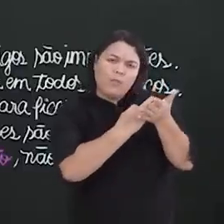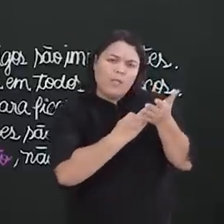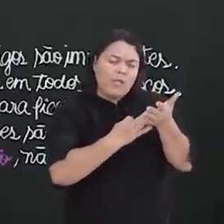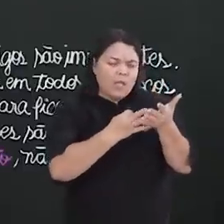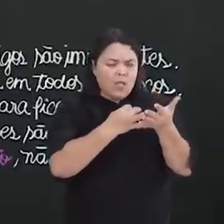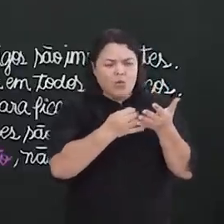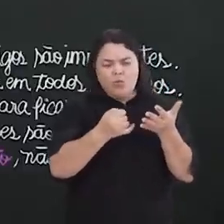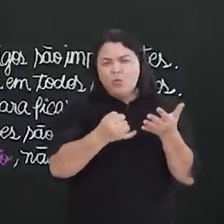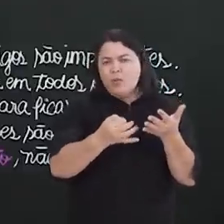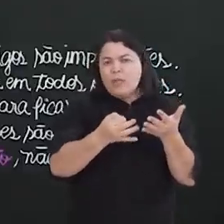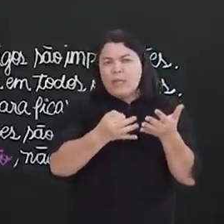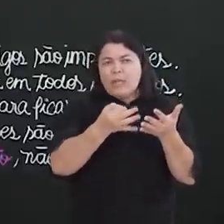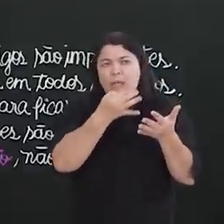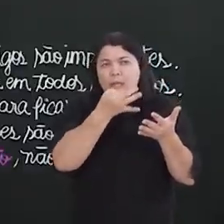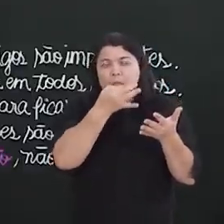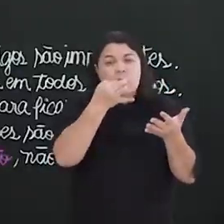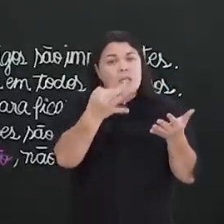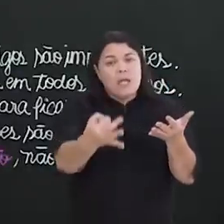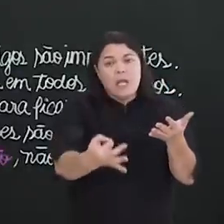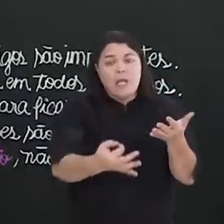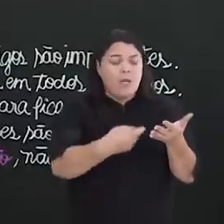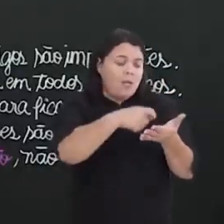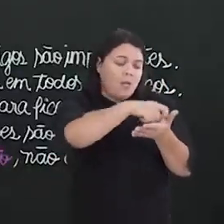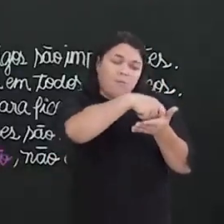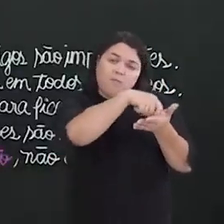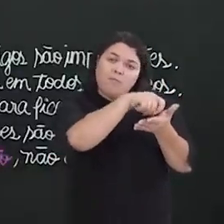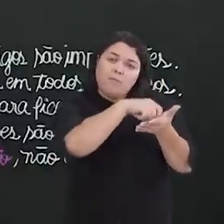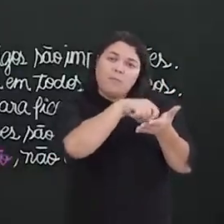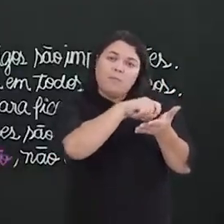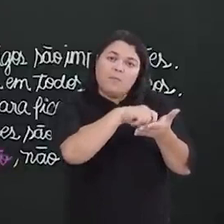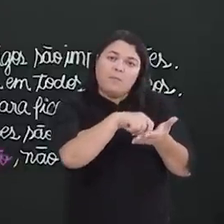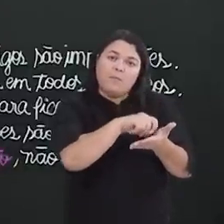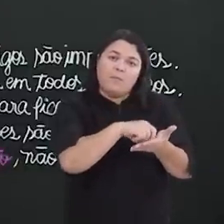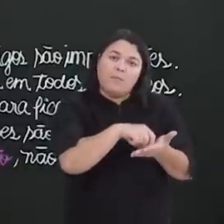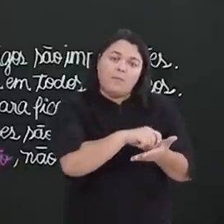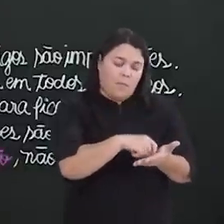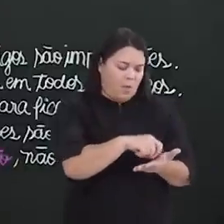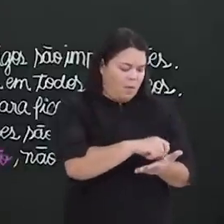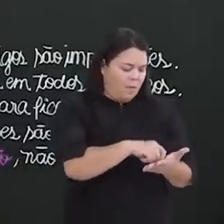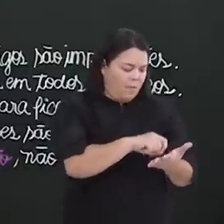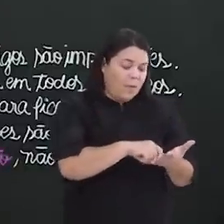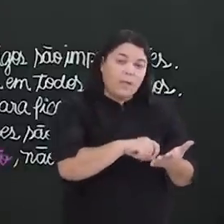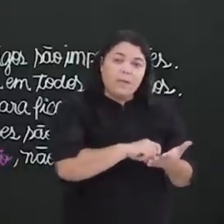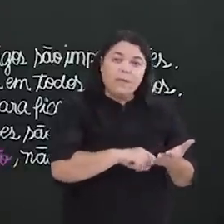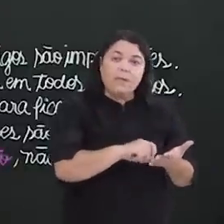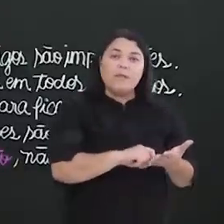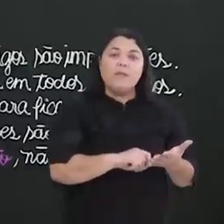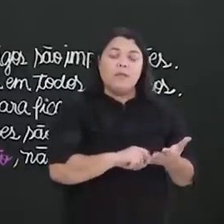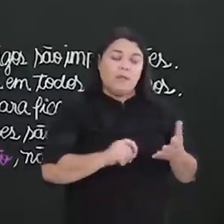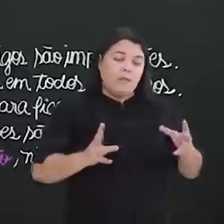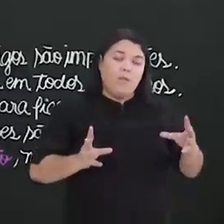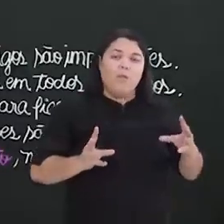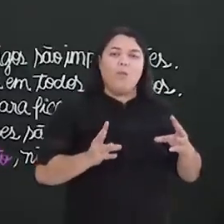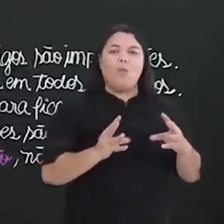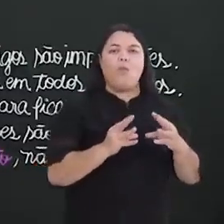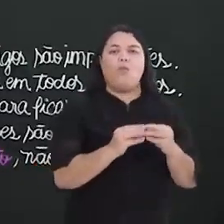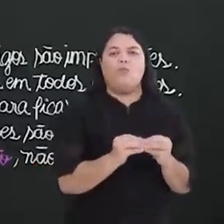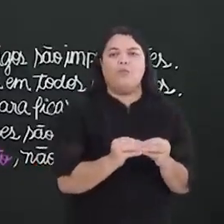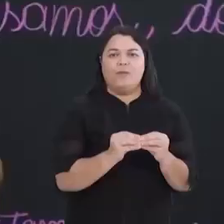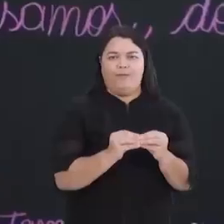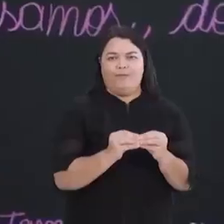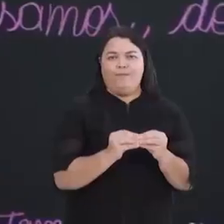uma ideia, concluir um parágrafo, porque são essas as conjunções que vão estabelecer uma relação de sentido e